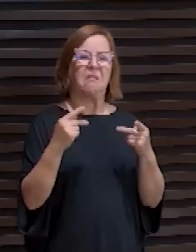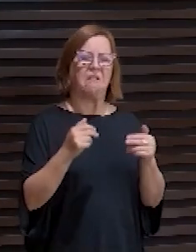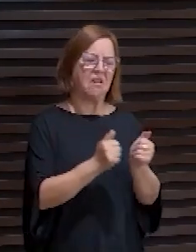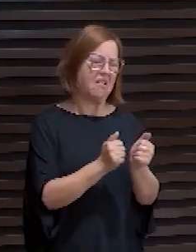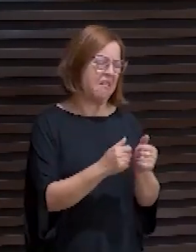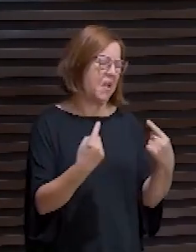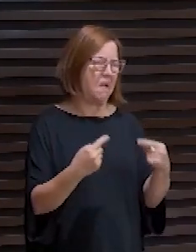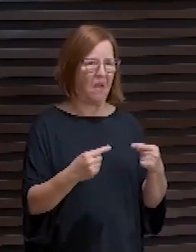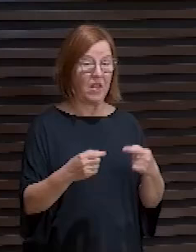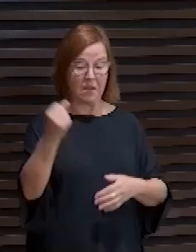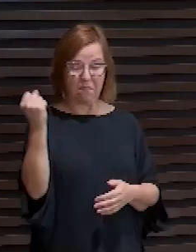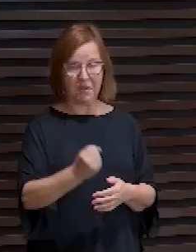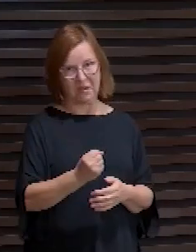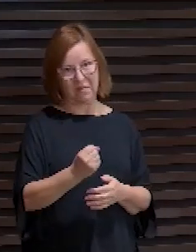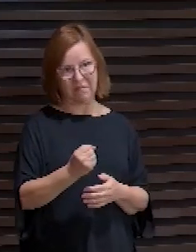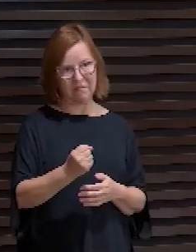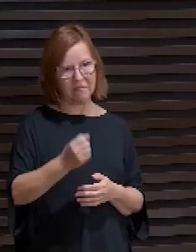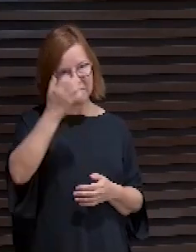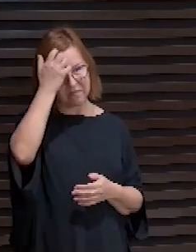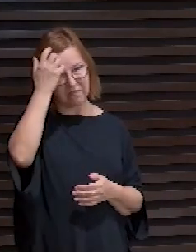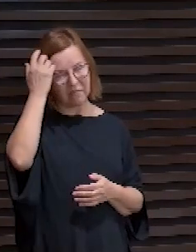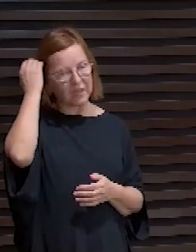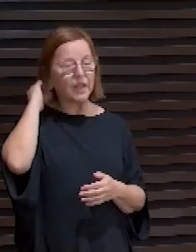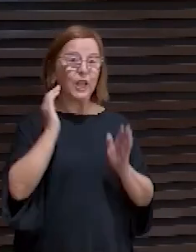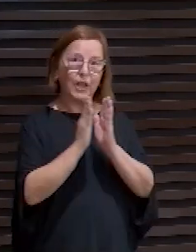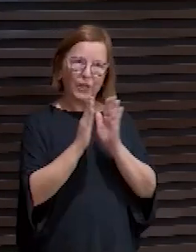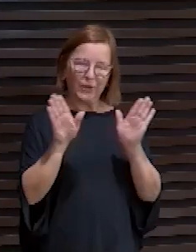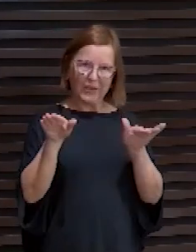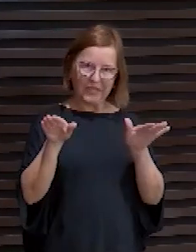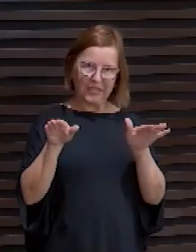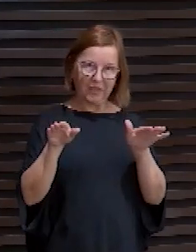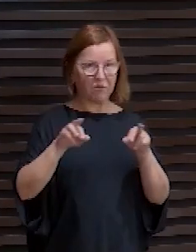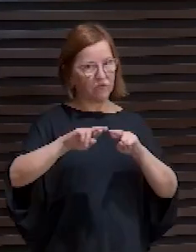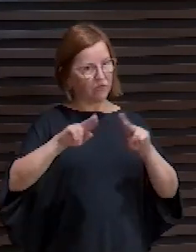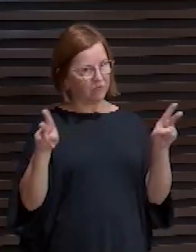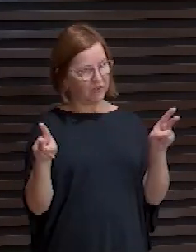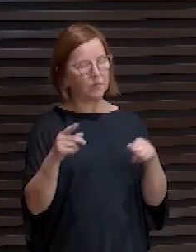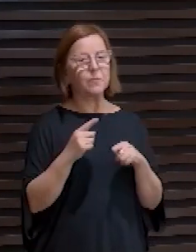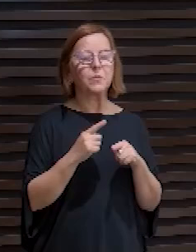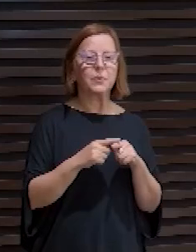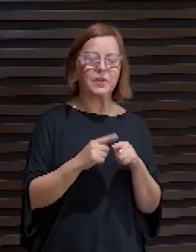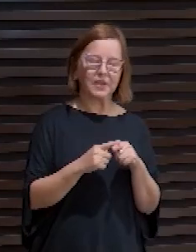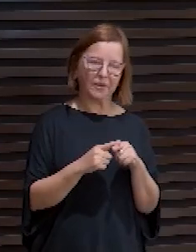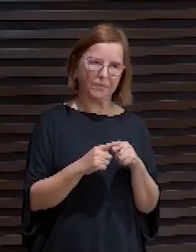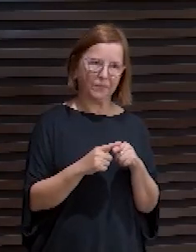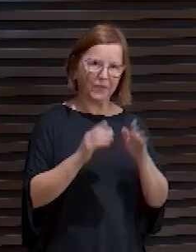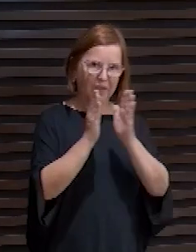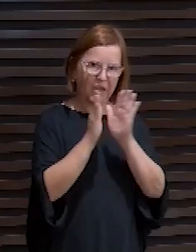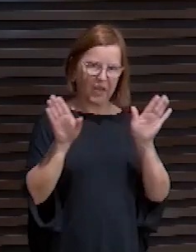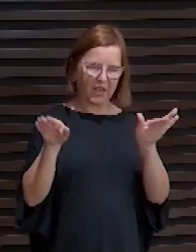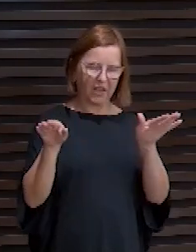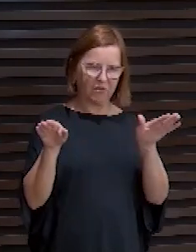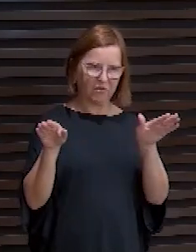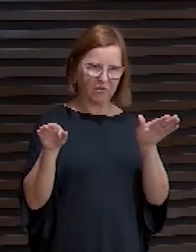e assassinaram. No caso dos anjos, um pouco diferente, porque eles, como uma